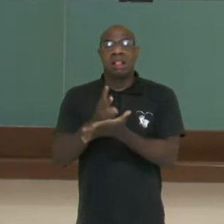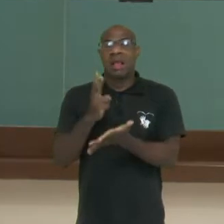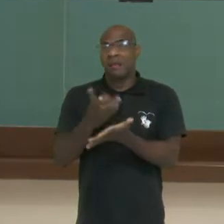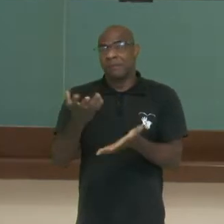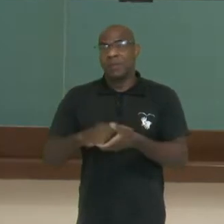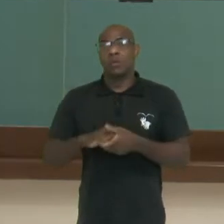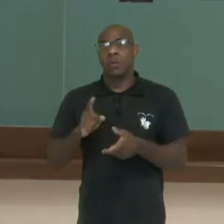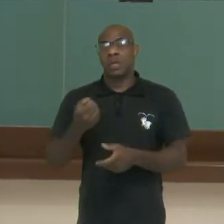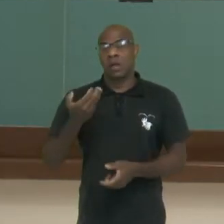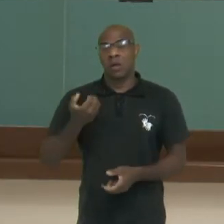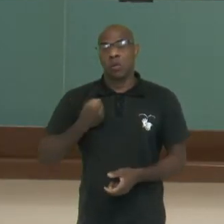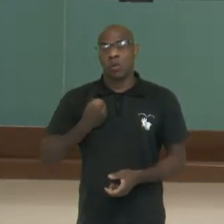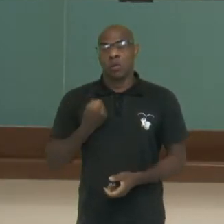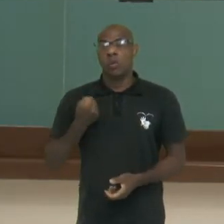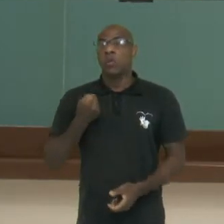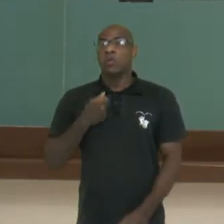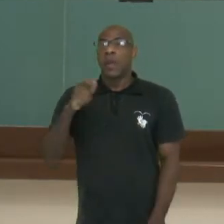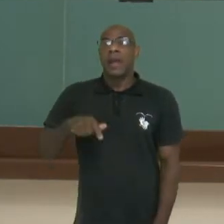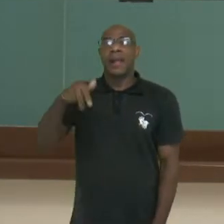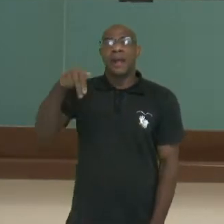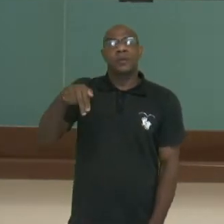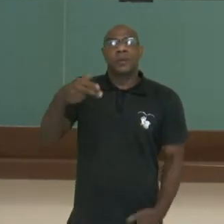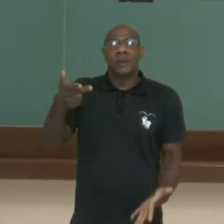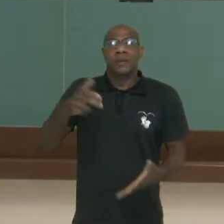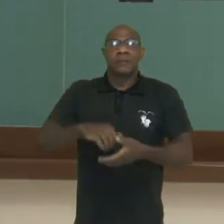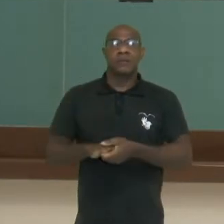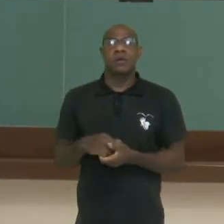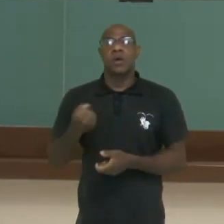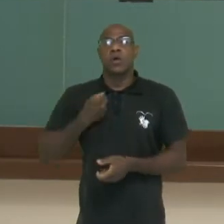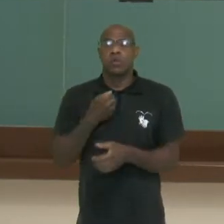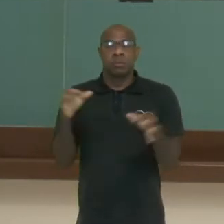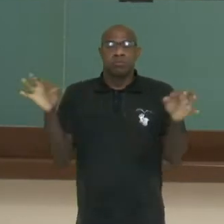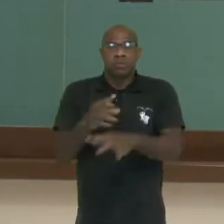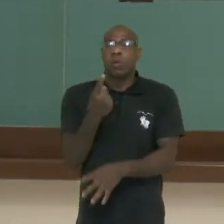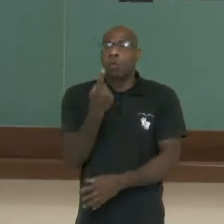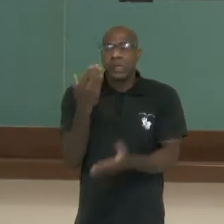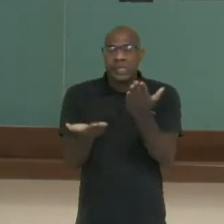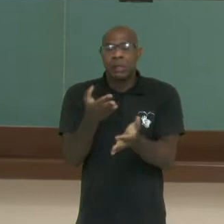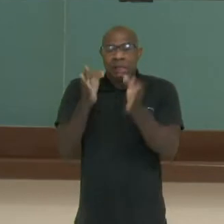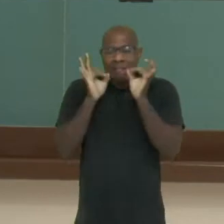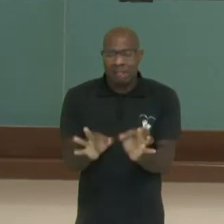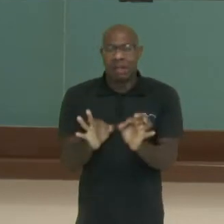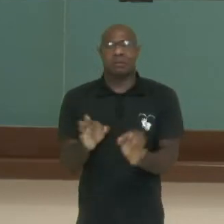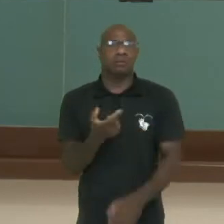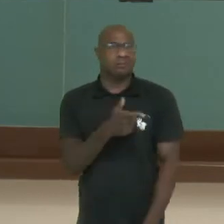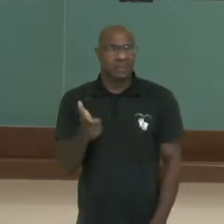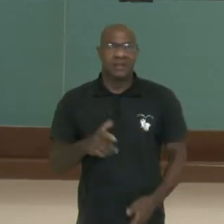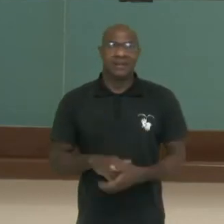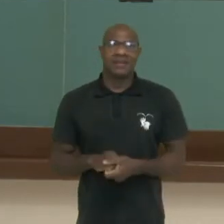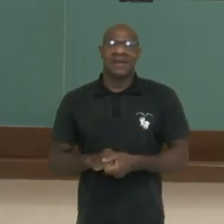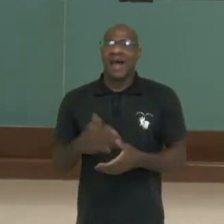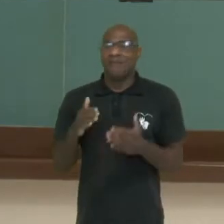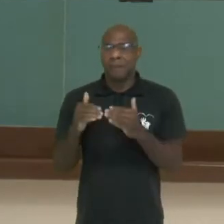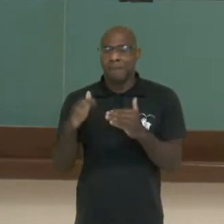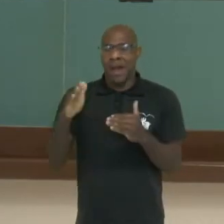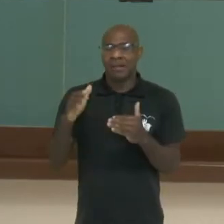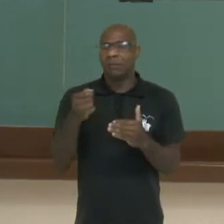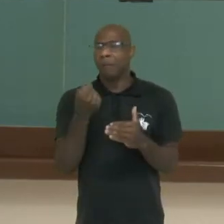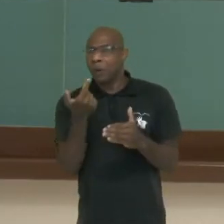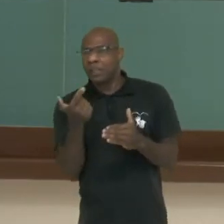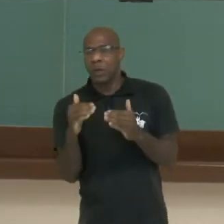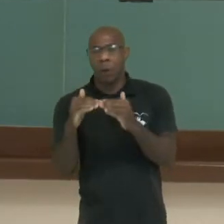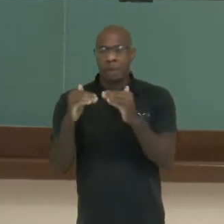está pesando, né, o açougueiro está pesando lá, nem sempre dá 1 quilo certinho, não é verdade? Às vezes passa um pouquinho ou não,